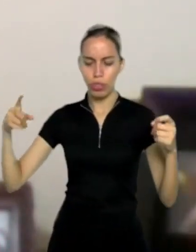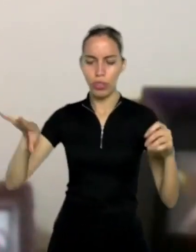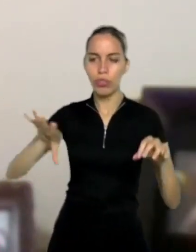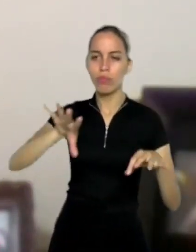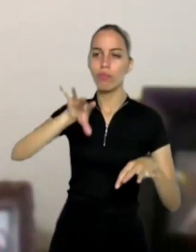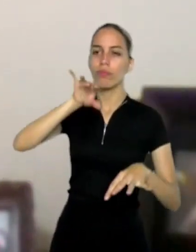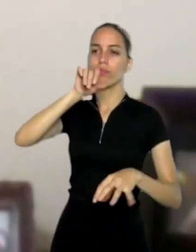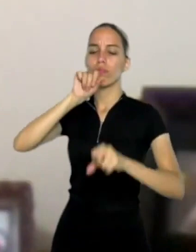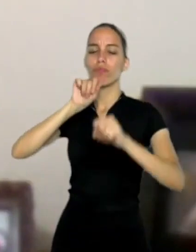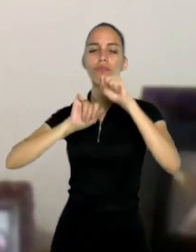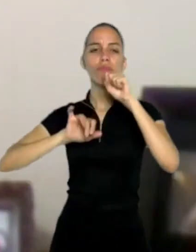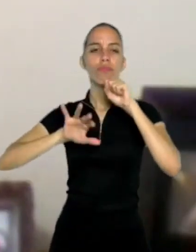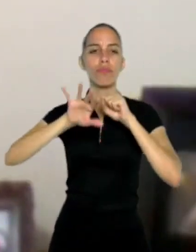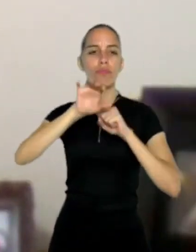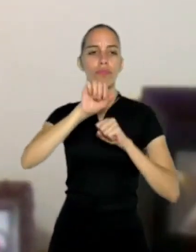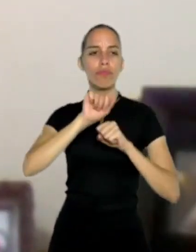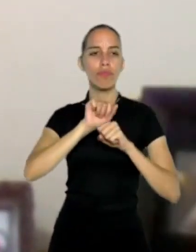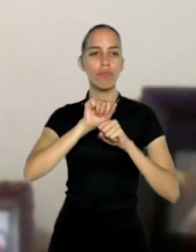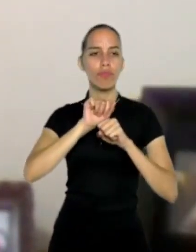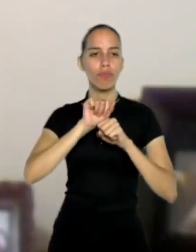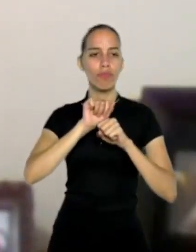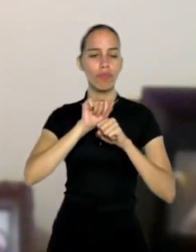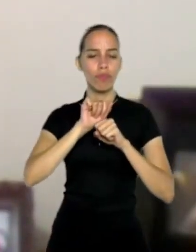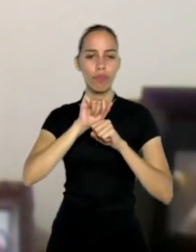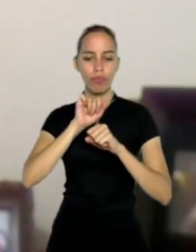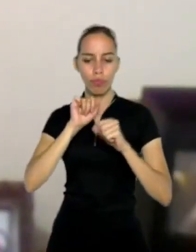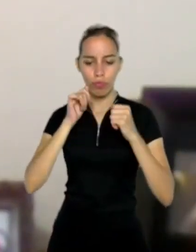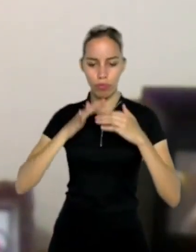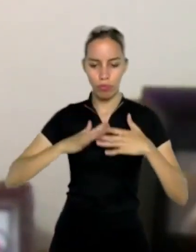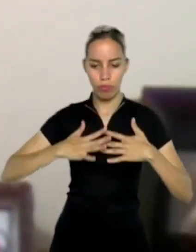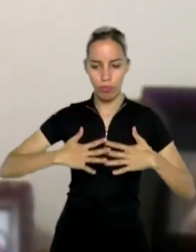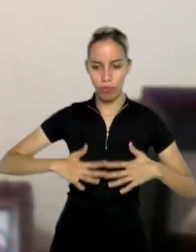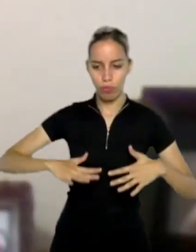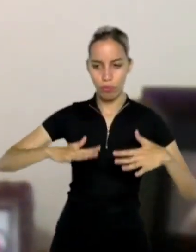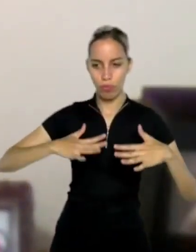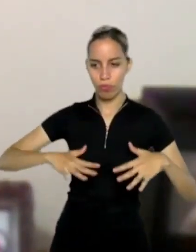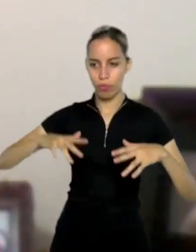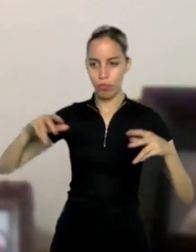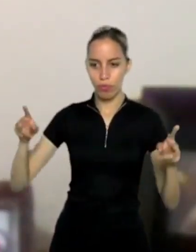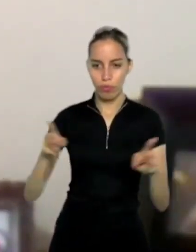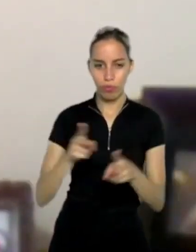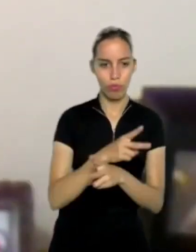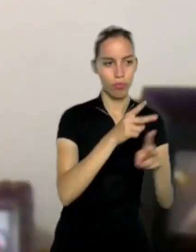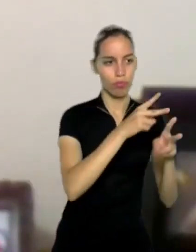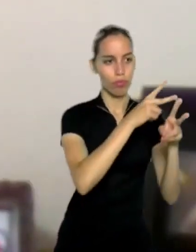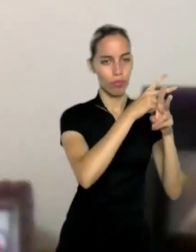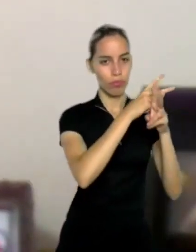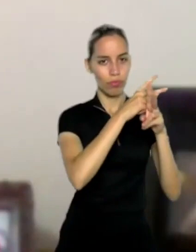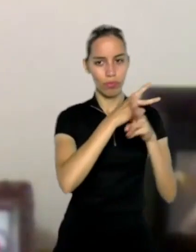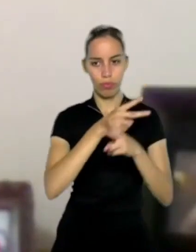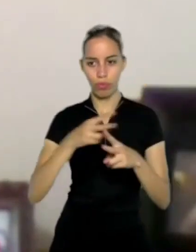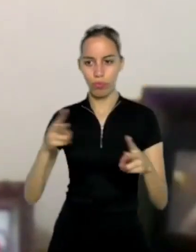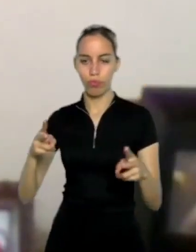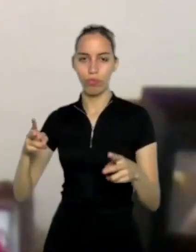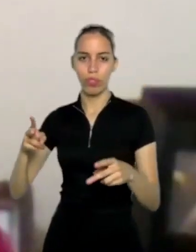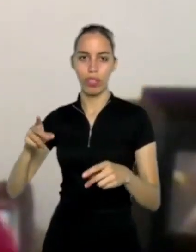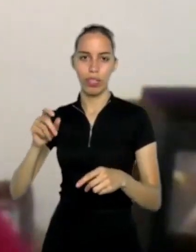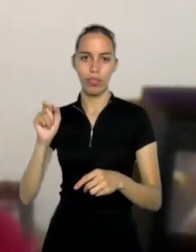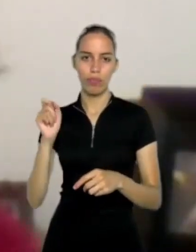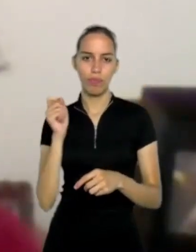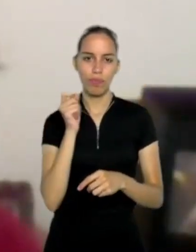maresia. Uma nesga e retorno às montanhas. Ares refeitos, sal de liberdade.